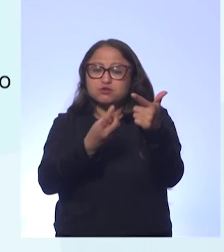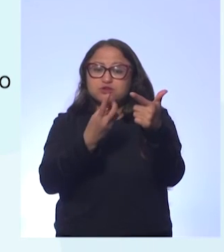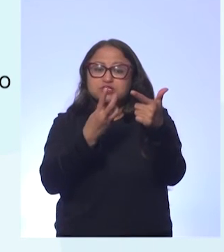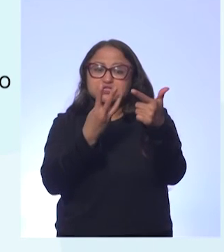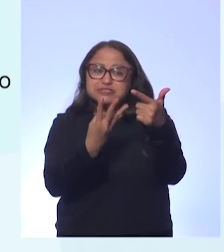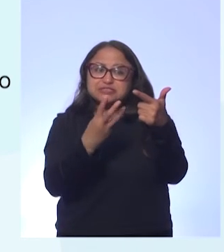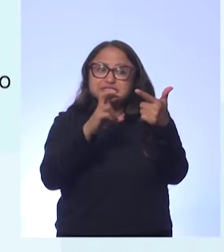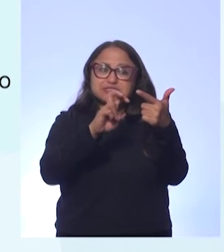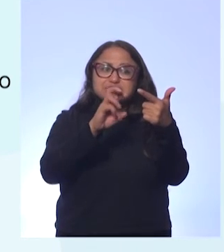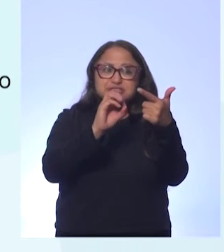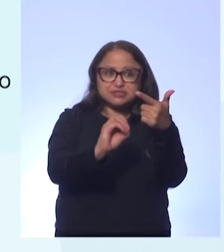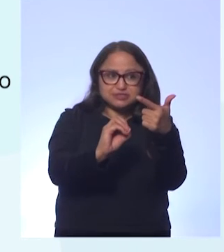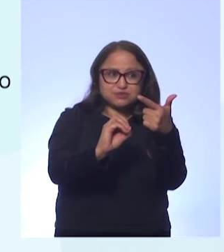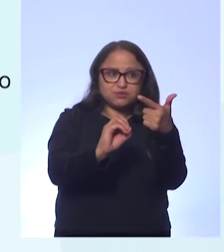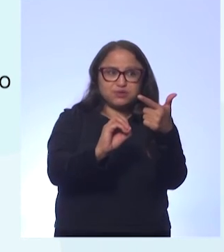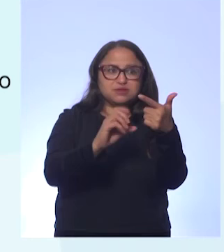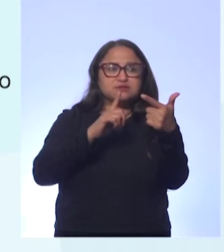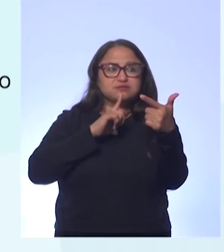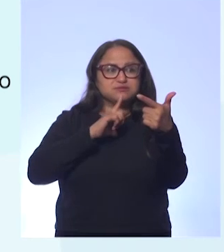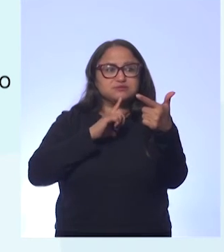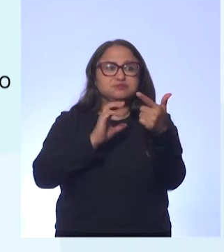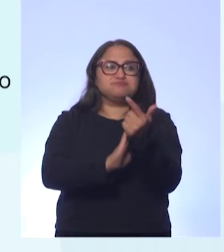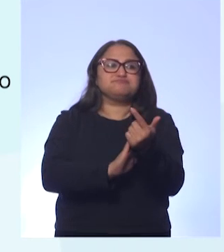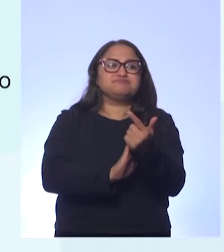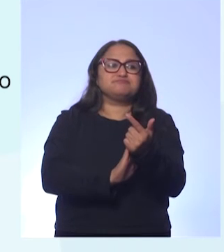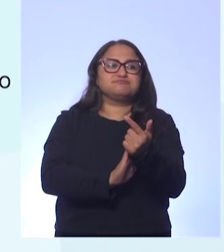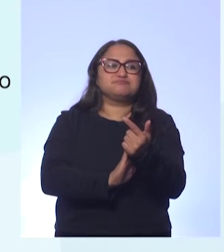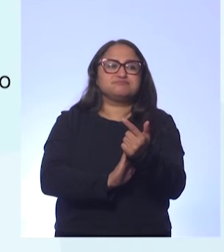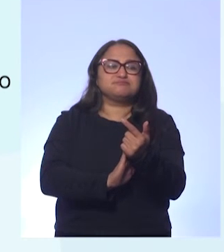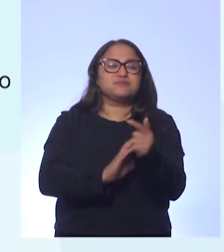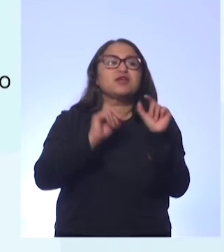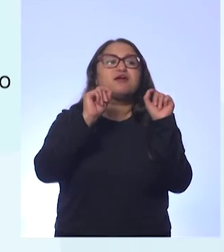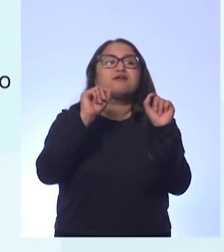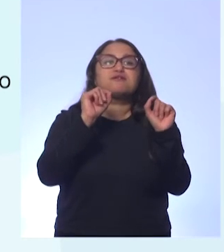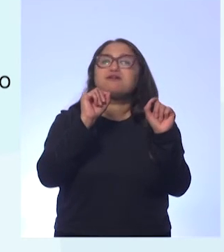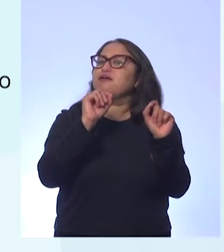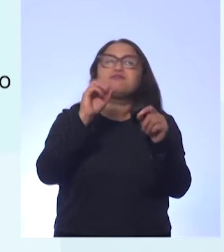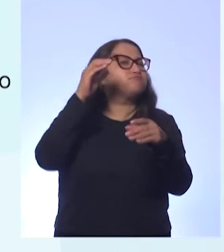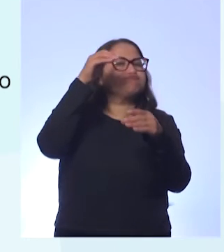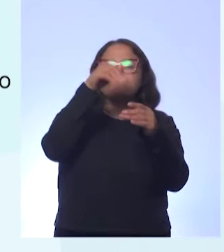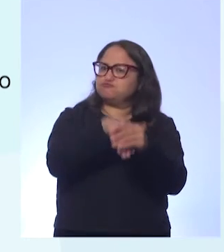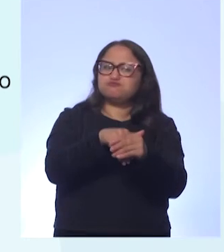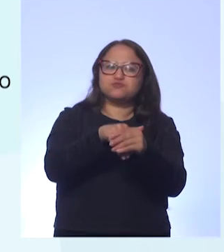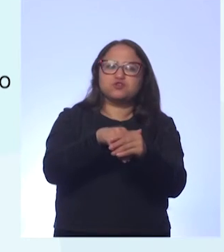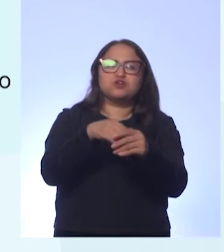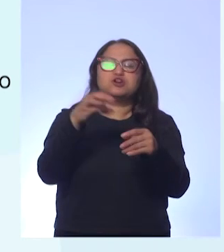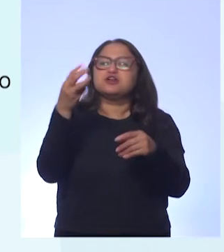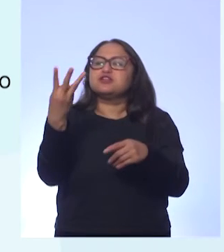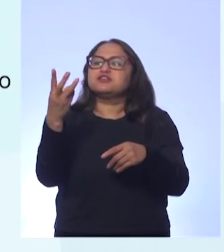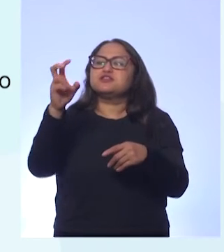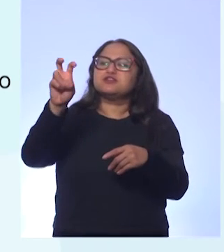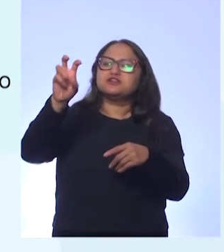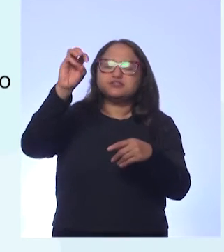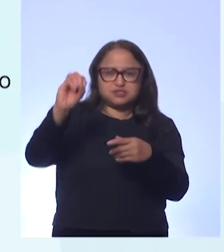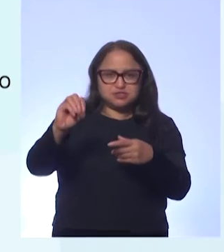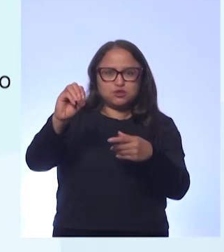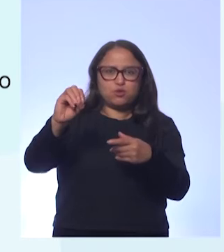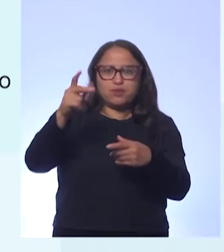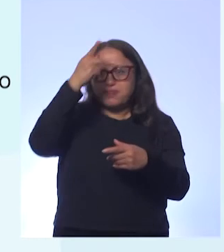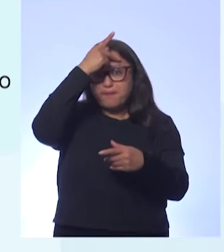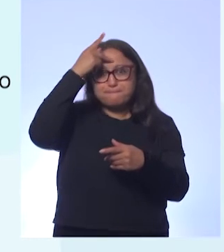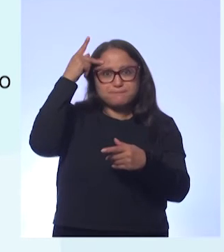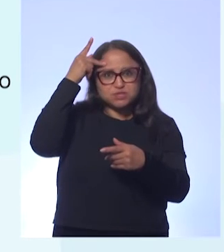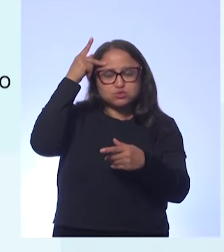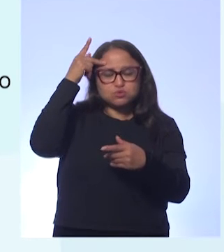que não votaram sobre o total. Então, olha lá, ó. Quem não votou? 350 pessoas,